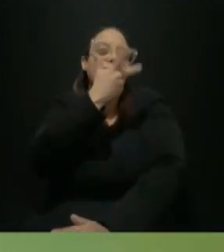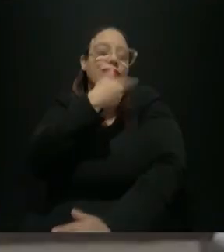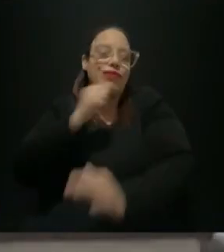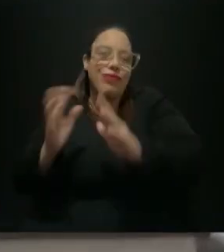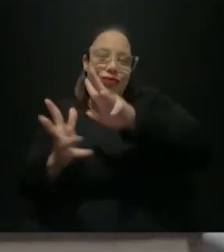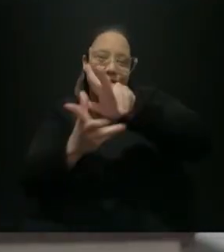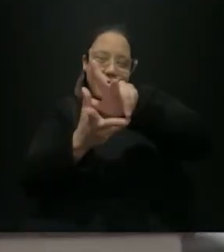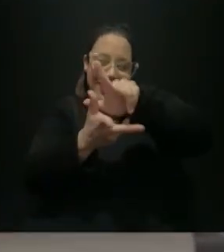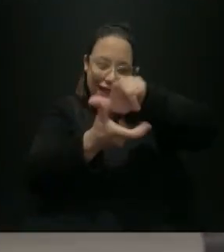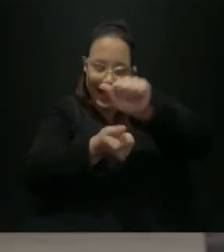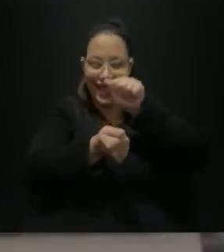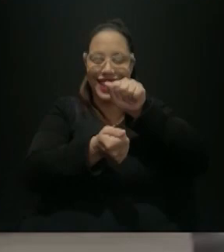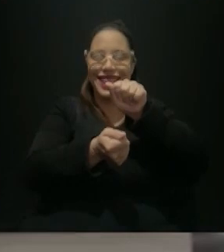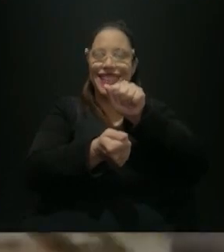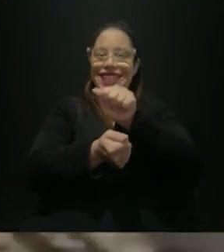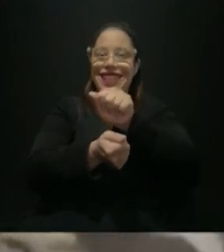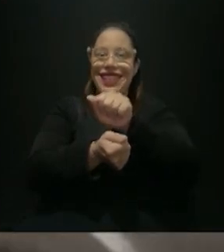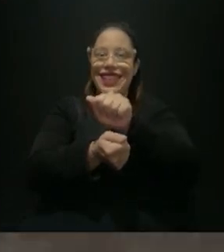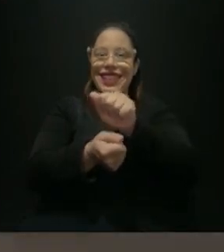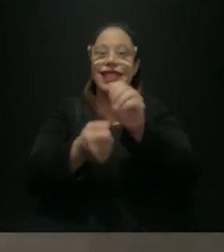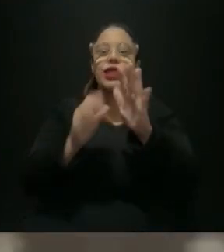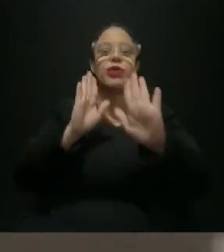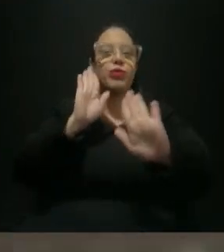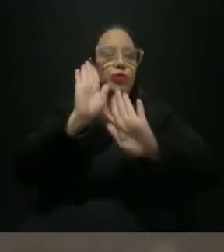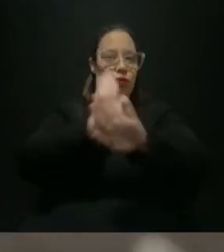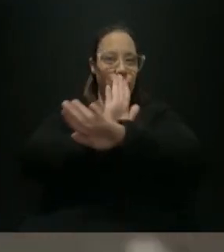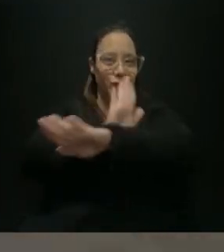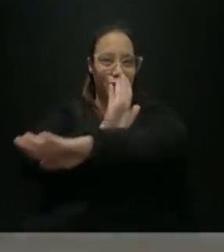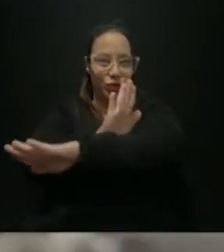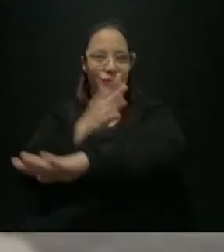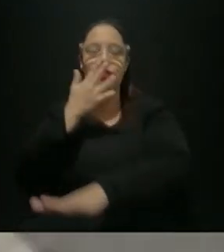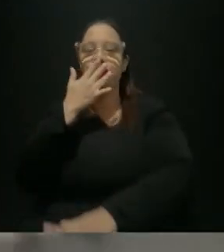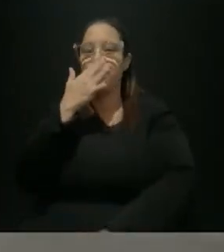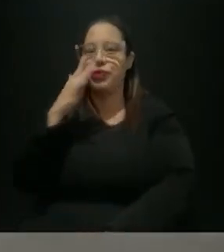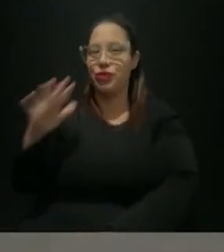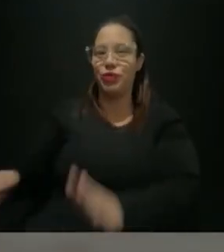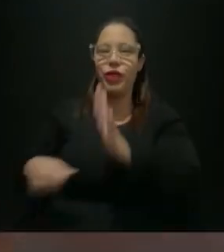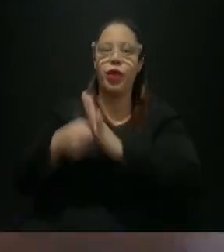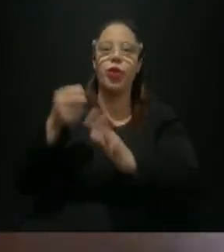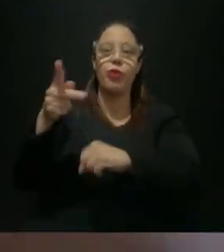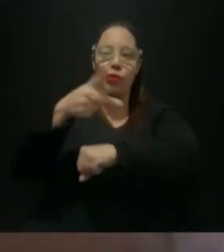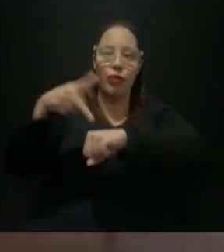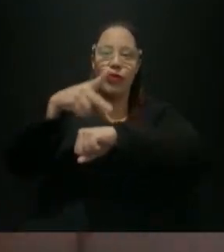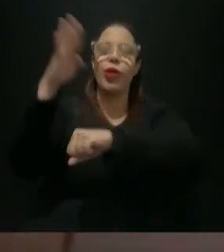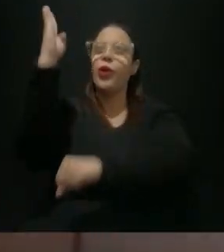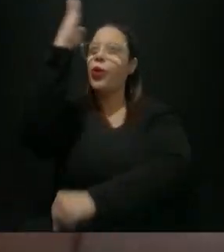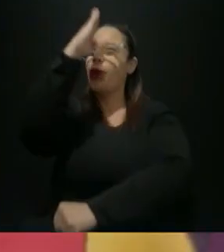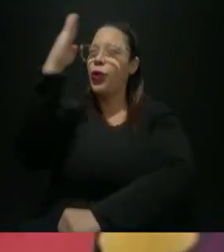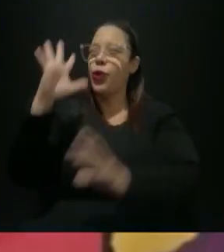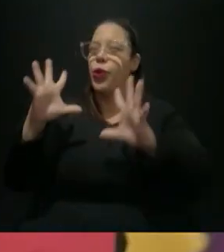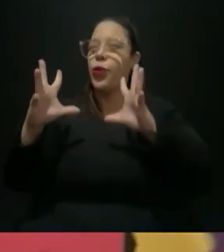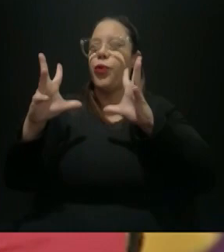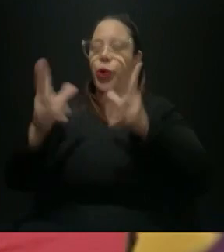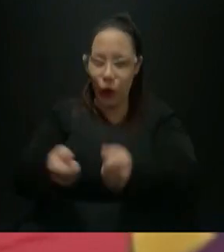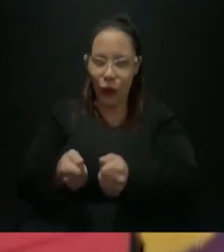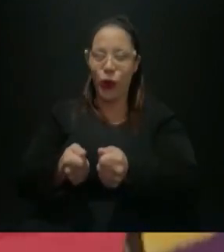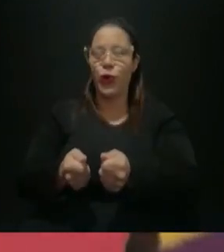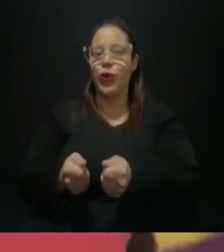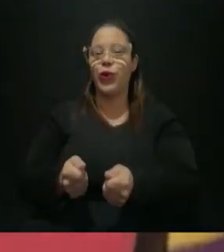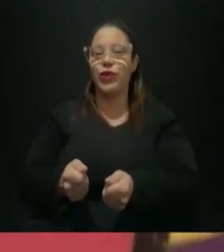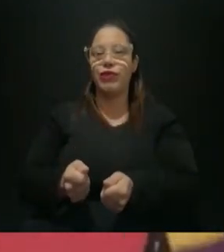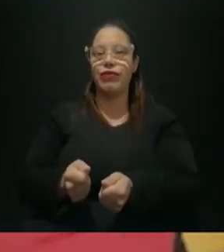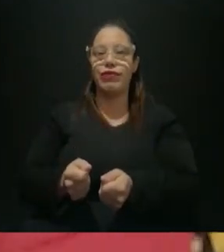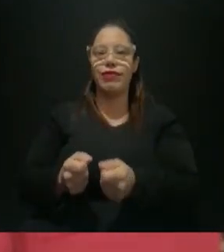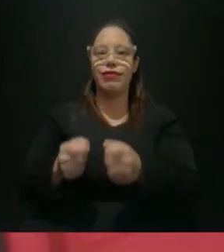inteiro. Cuidar de cada criança é cuidar do país inteiro. Fundação Maria